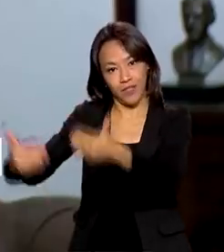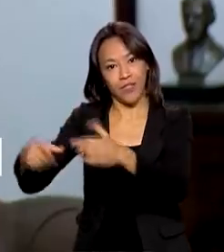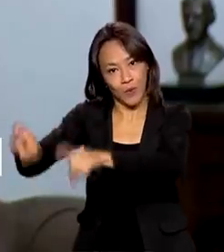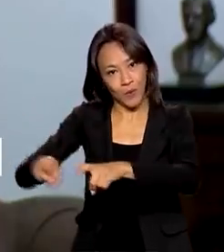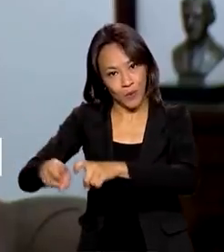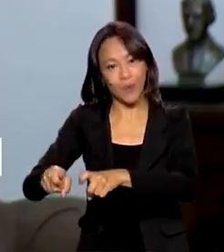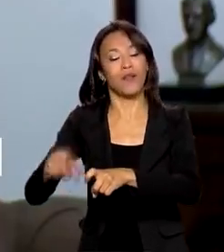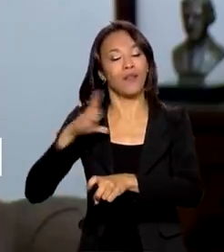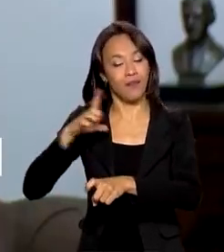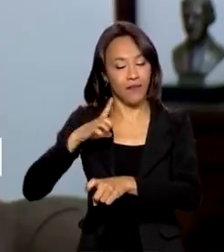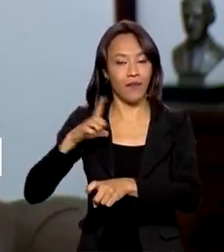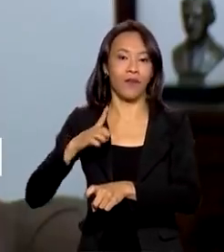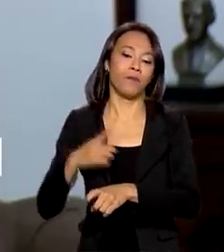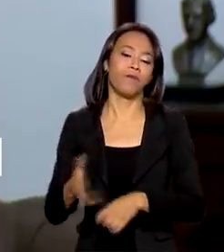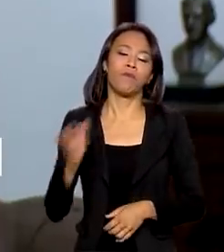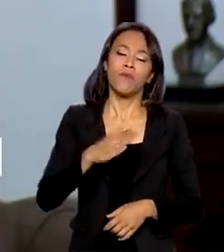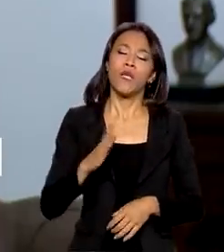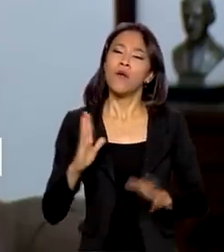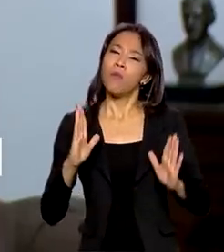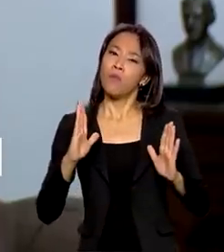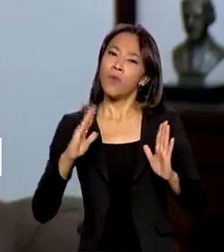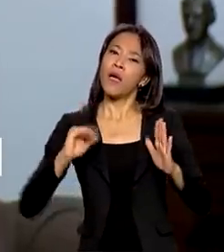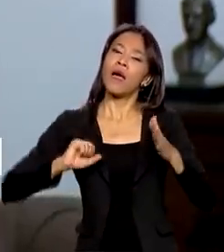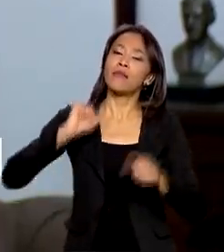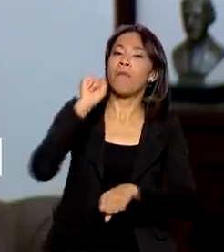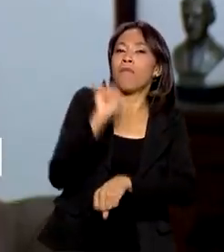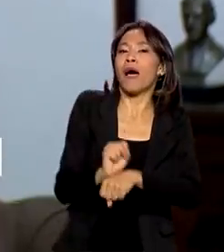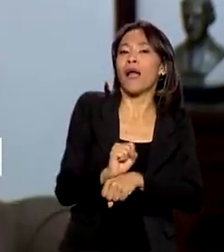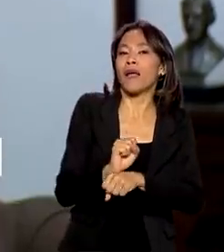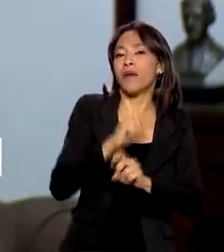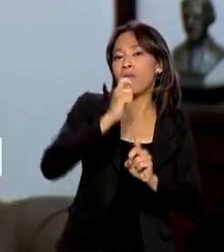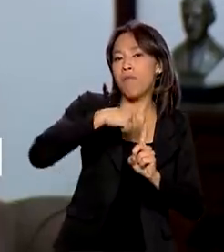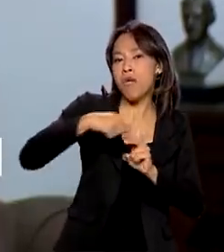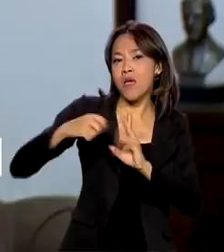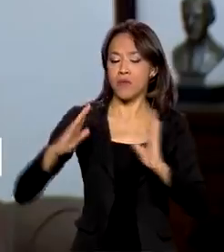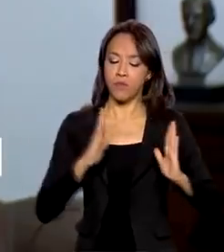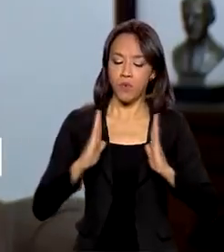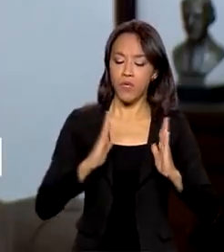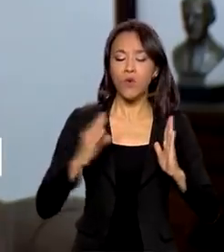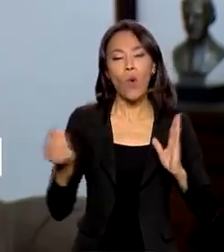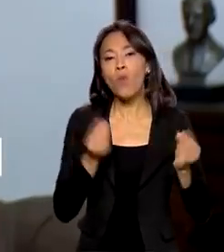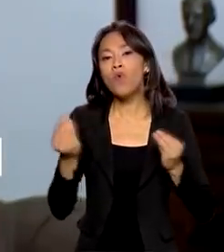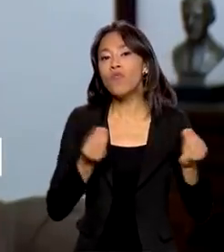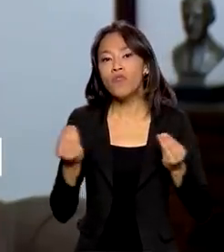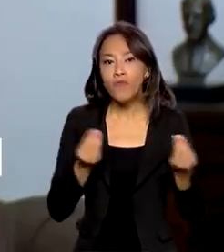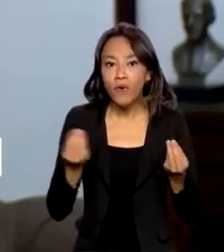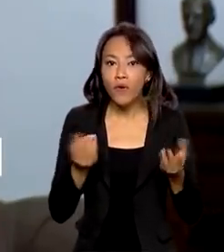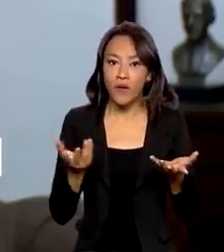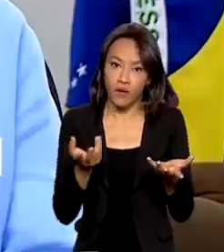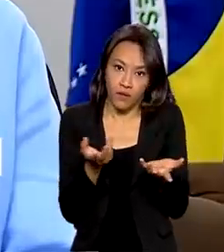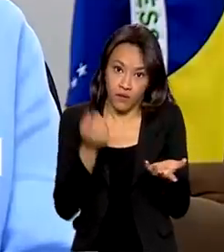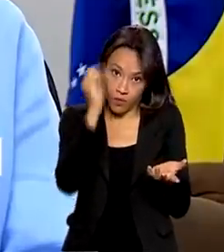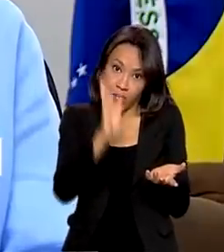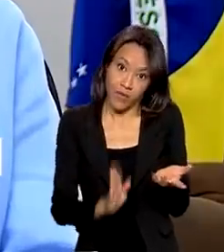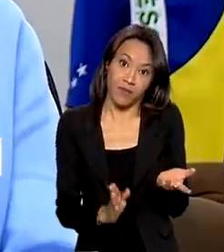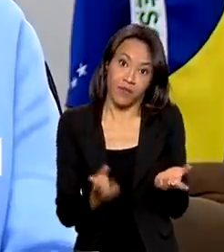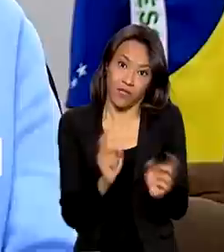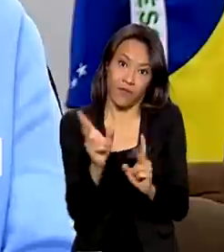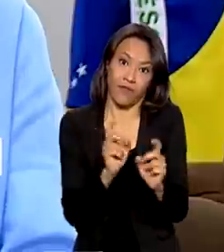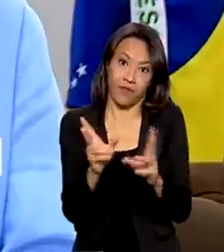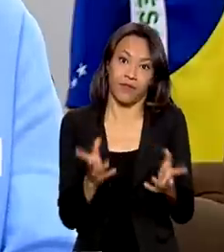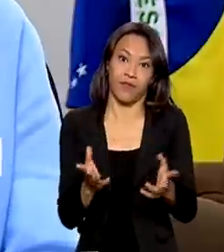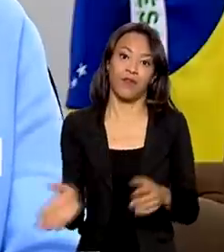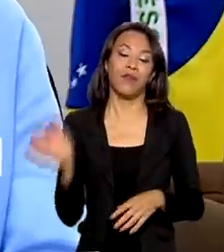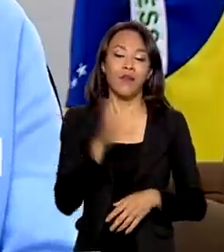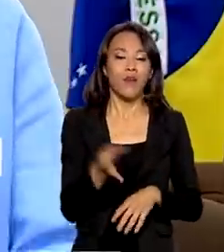e apesar dessa suspensão por alguns meses ministra como é que foi o desempenho do Brasil na produção e exportação de proteína animal este ano ele foi excelente